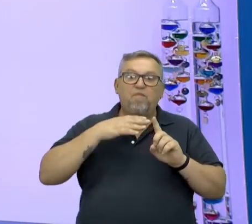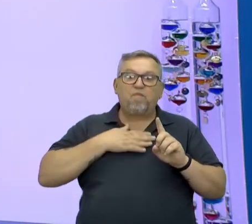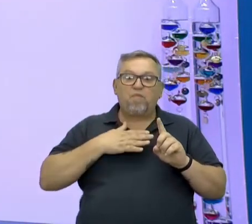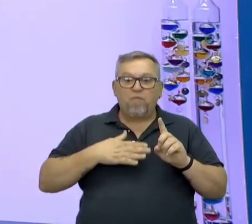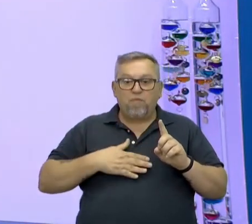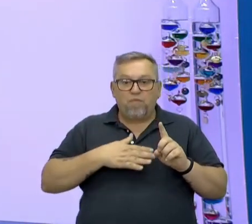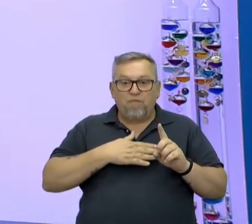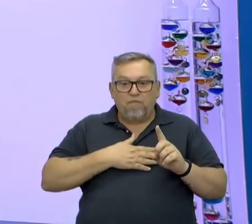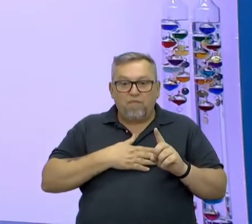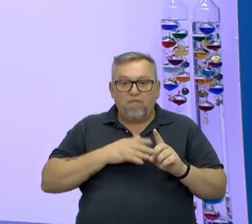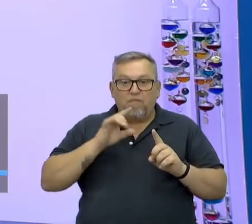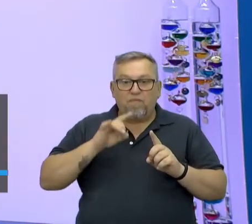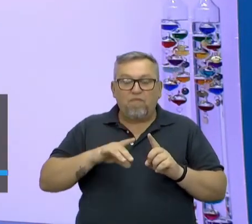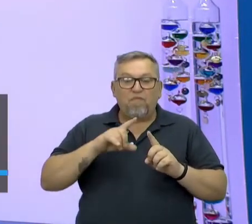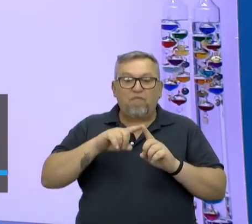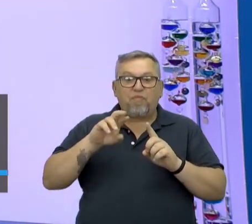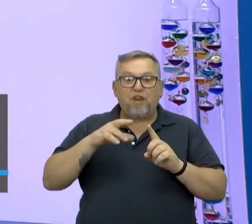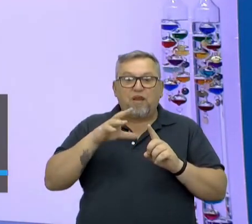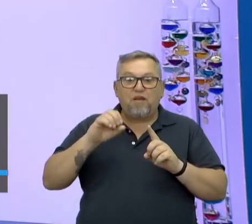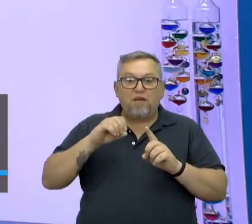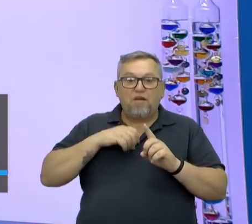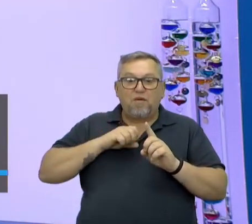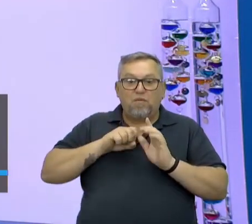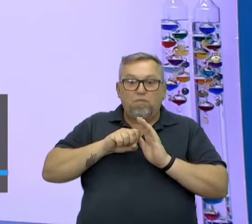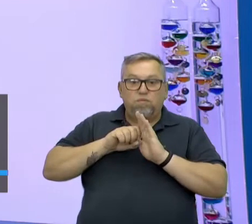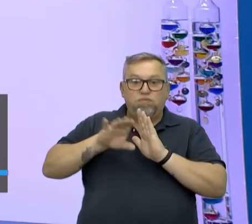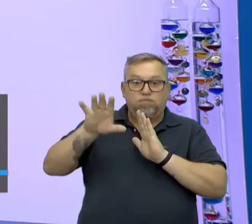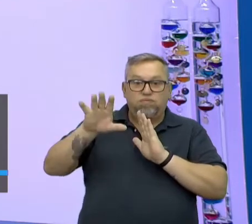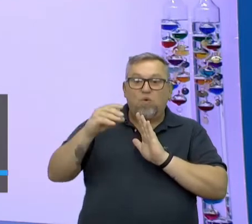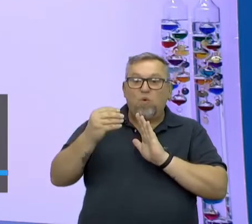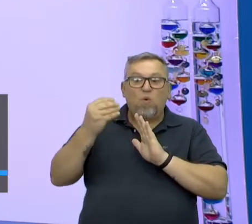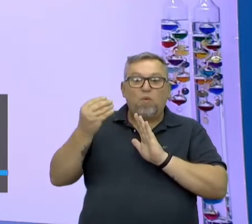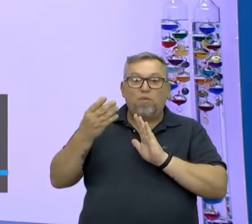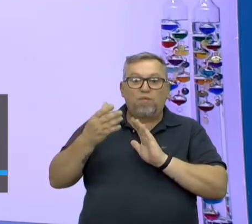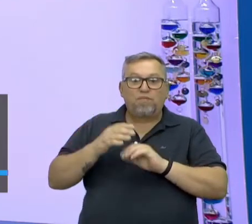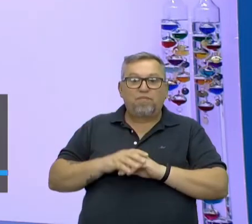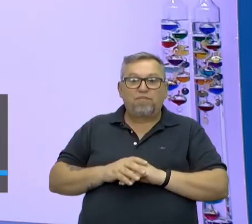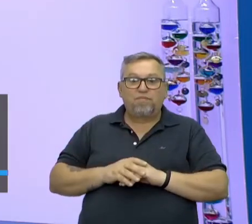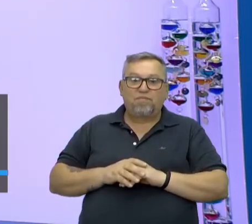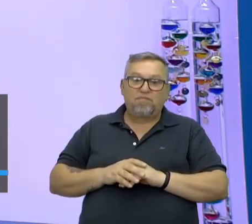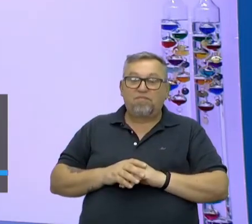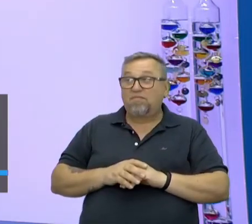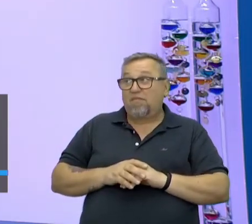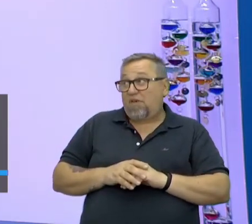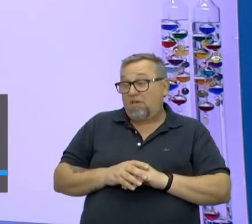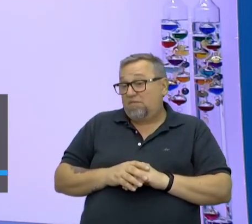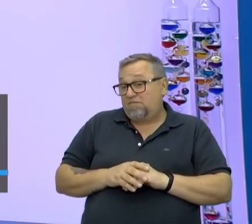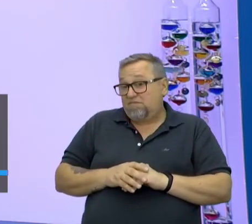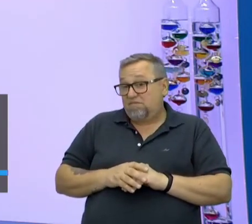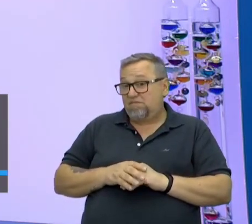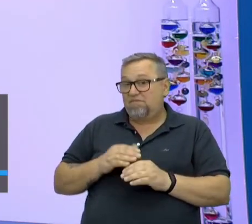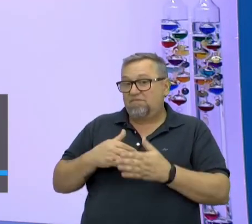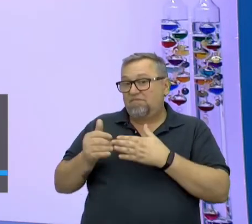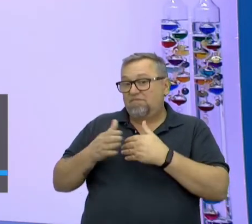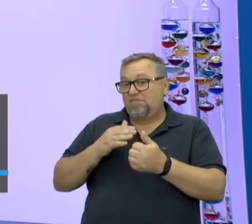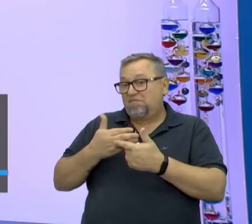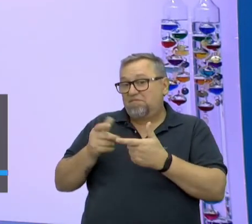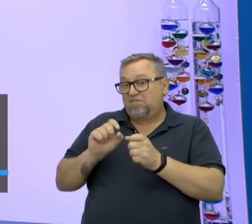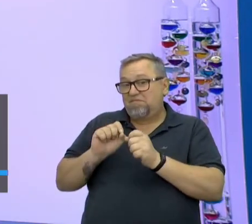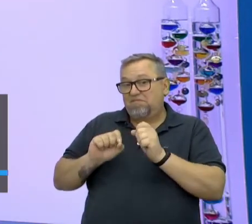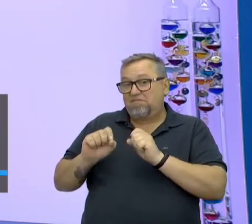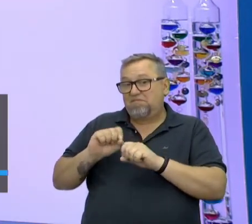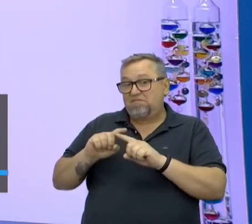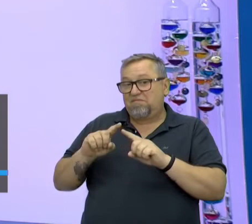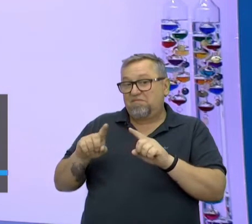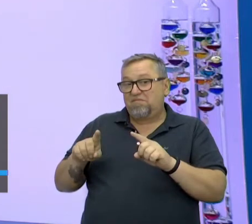corpo só pela radiação que ele emite. Aí Gibalina fala assim, ai, grande coisa isso aí, você fala isso aí. Ah, que